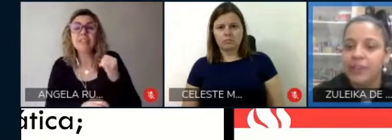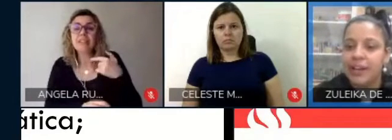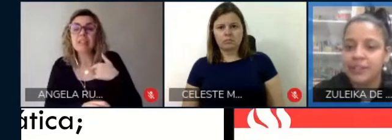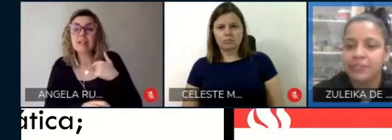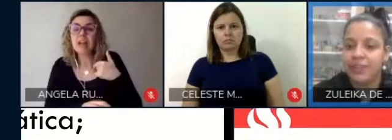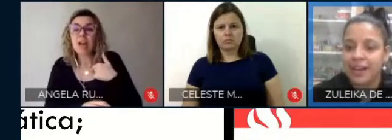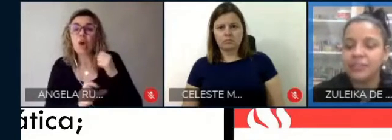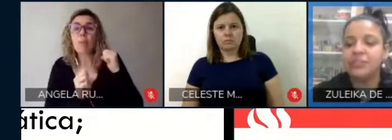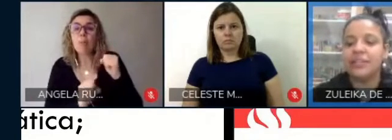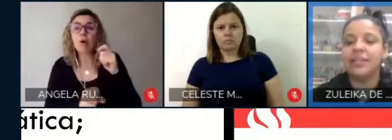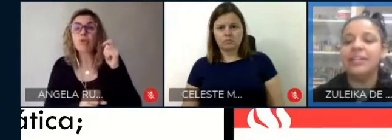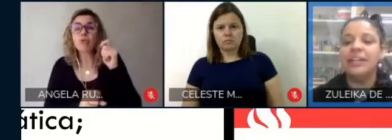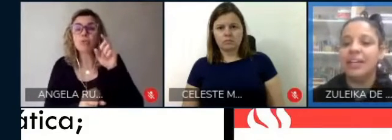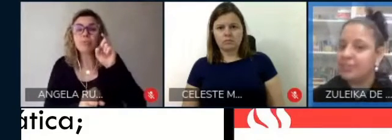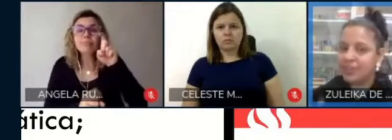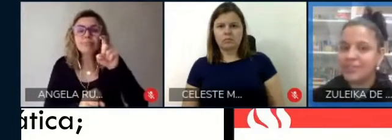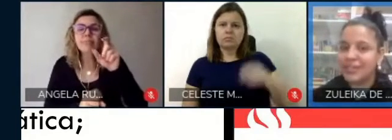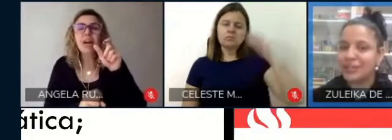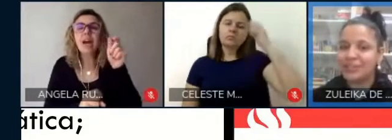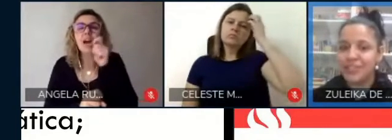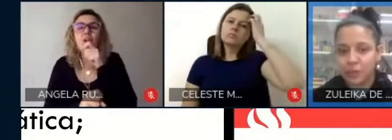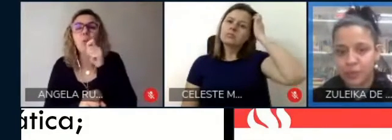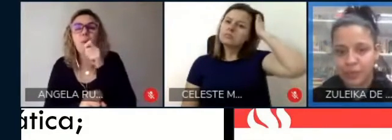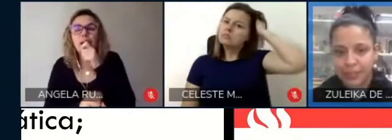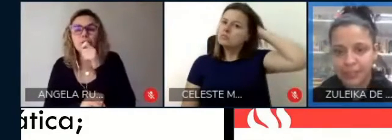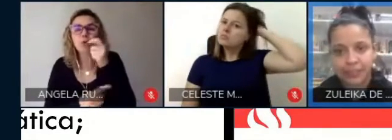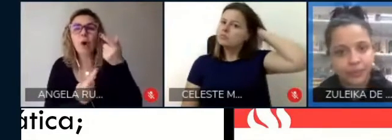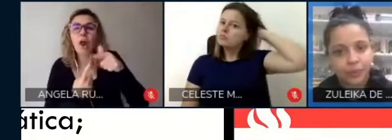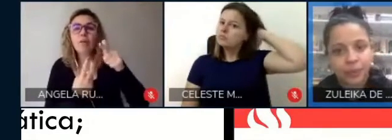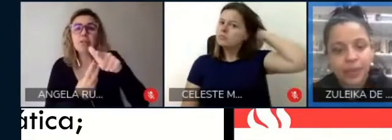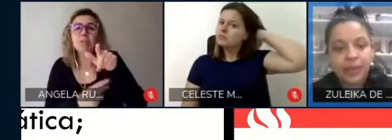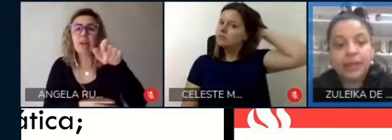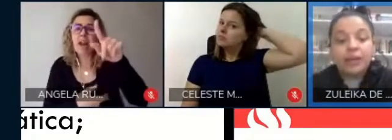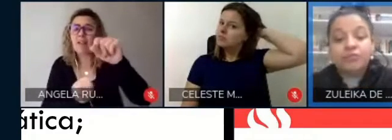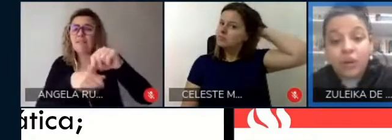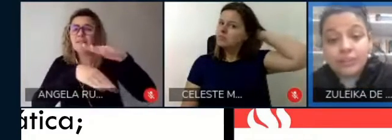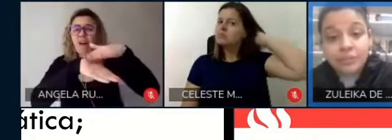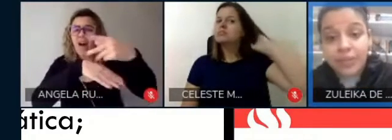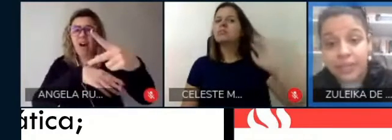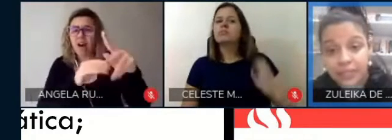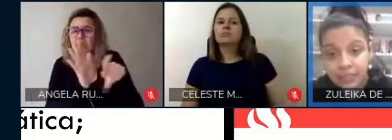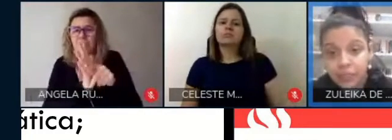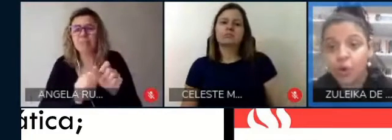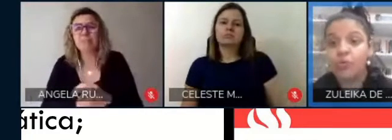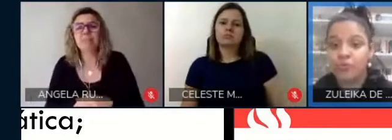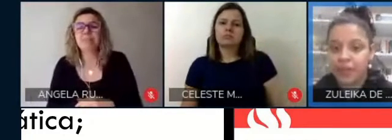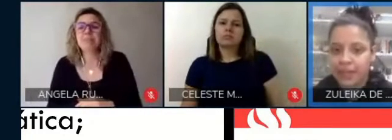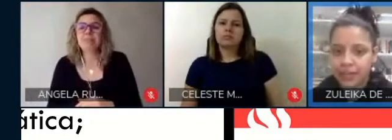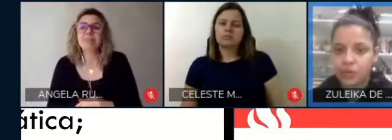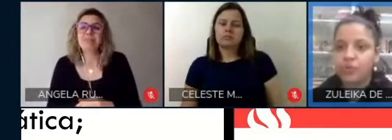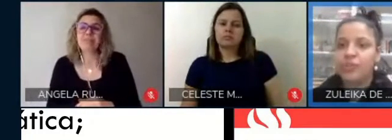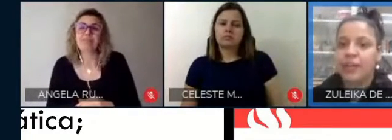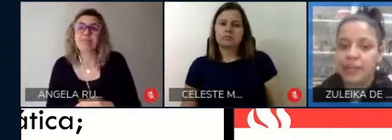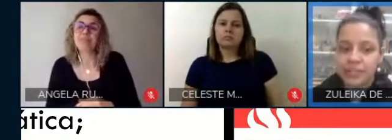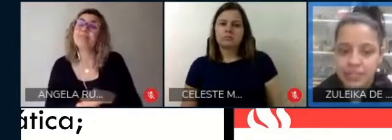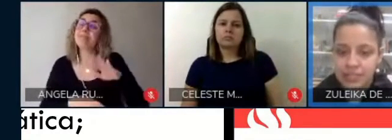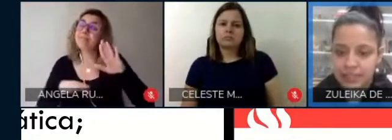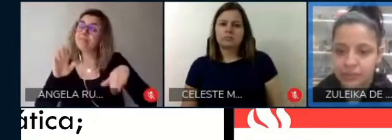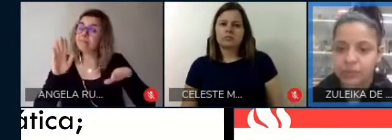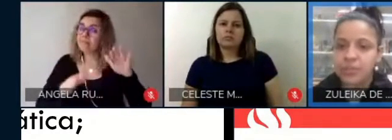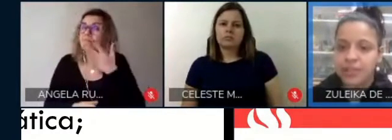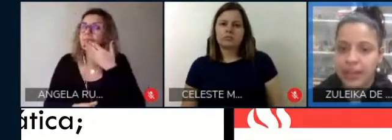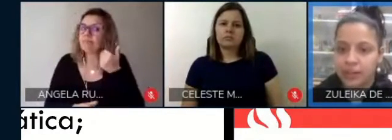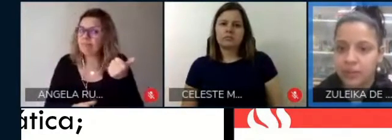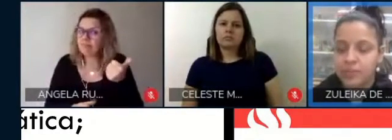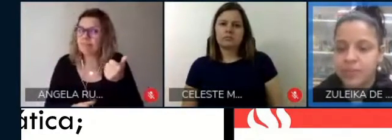o auto-renovar ativado, né? Ele vai fazer a renovação por mim. Então, eu volta e meia, convém